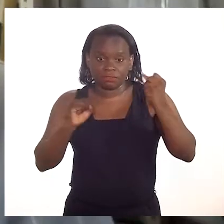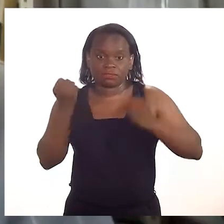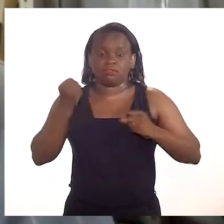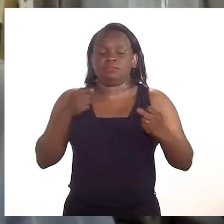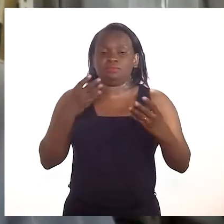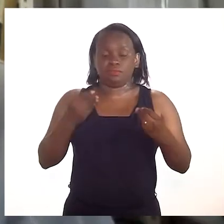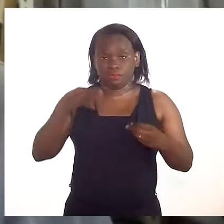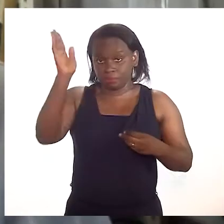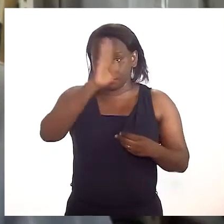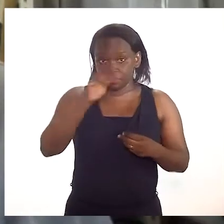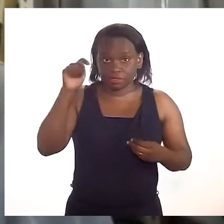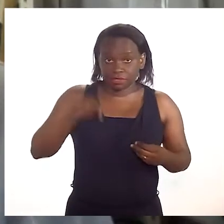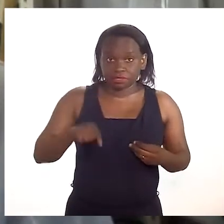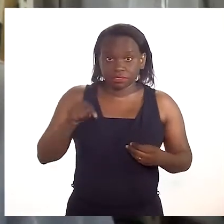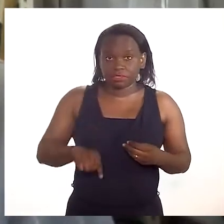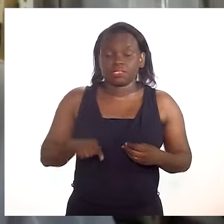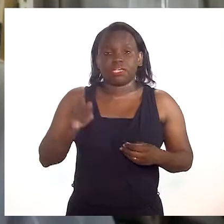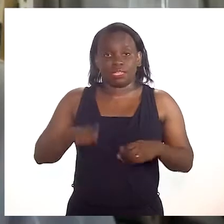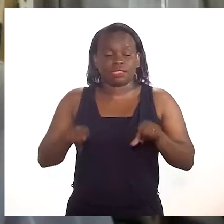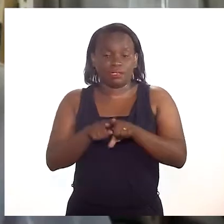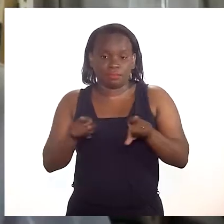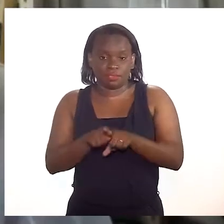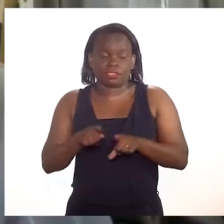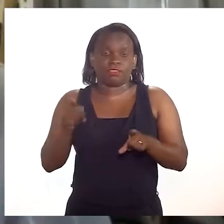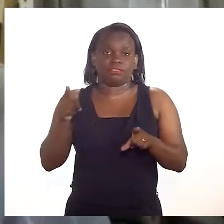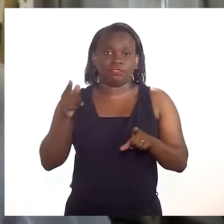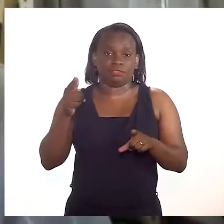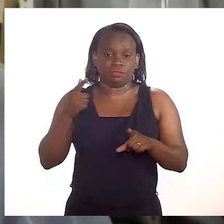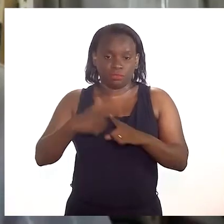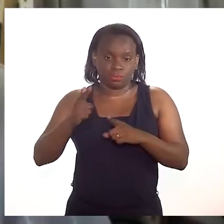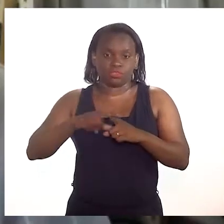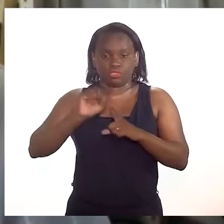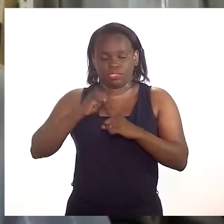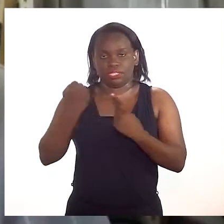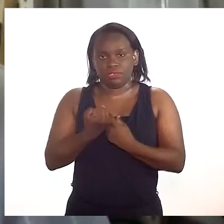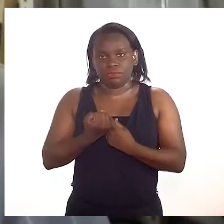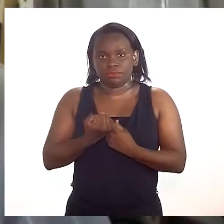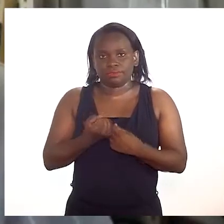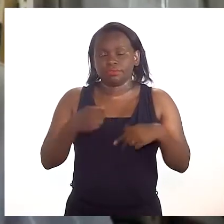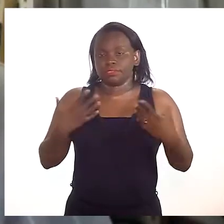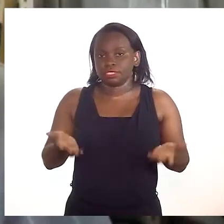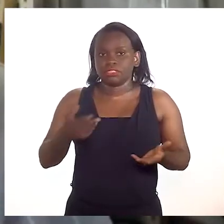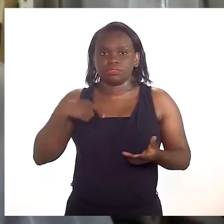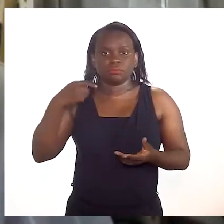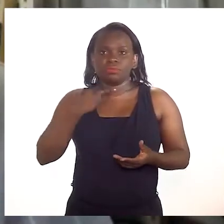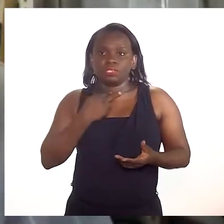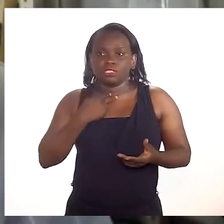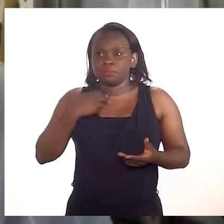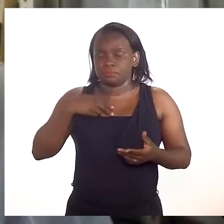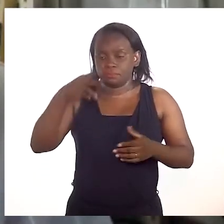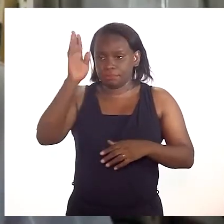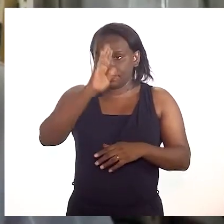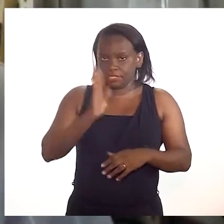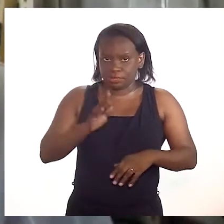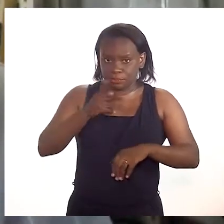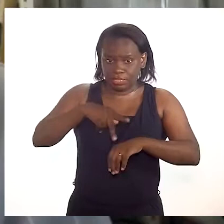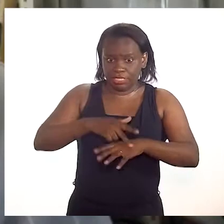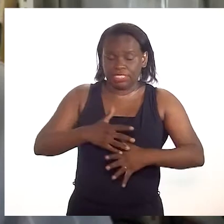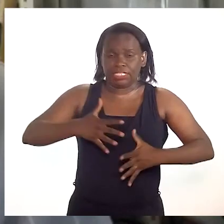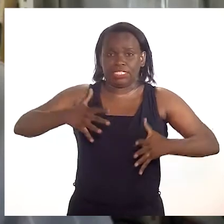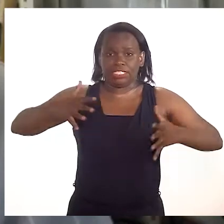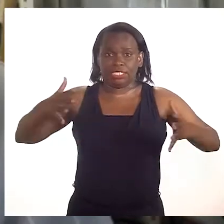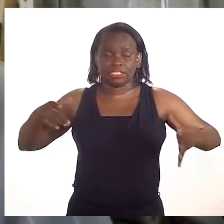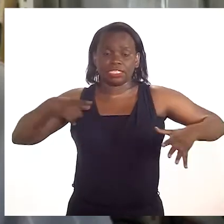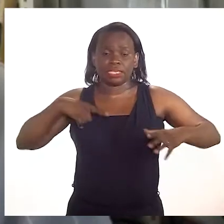industrial no Brasil, ela é também uma questão social. Nós não podemos, um país do tamanho do Brasil, que tem o